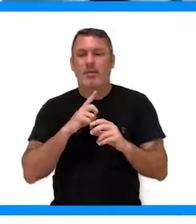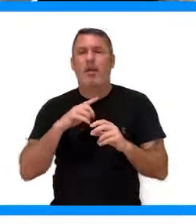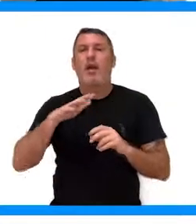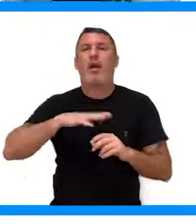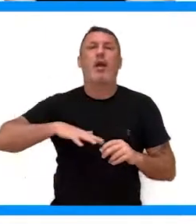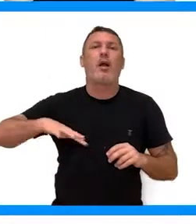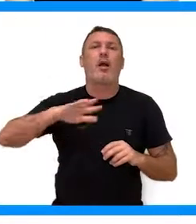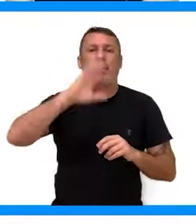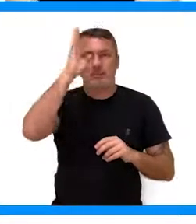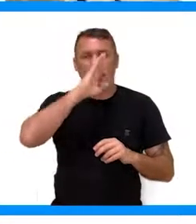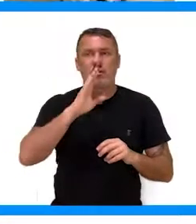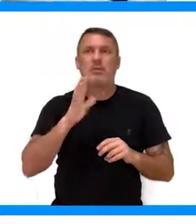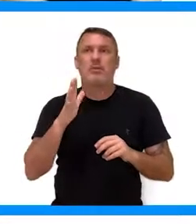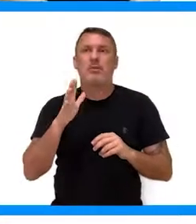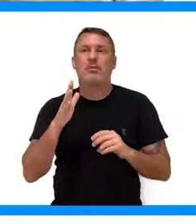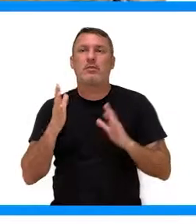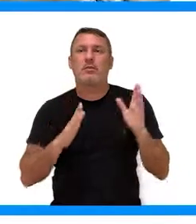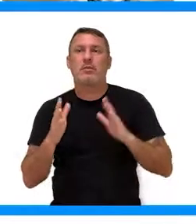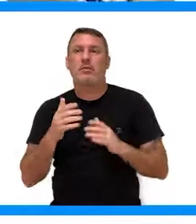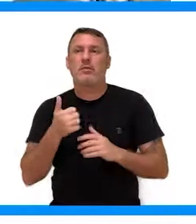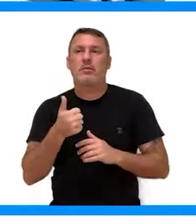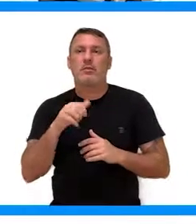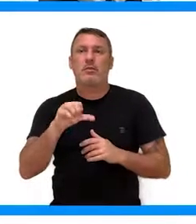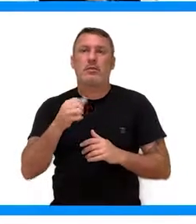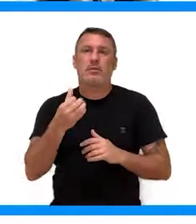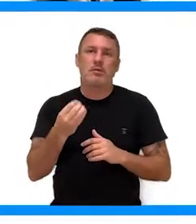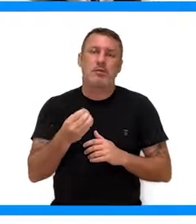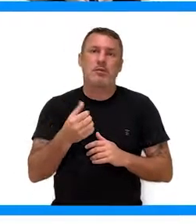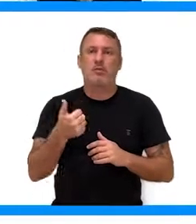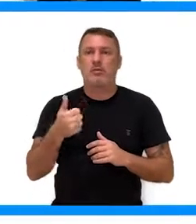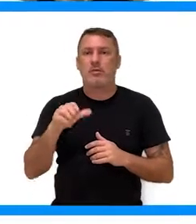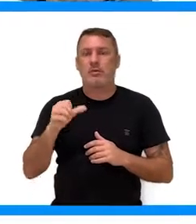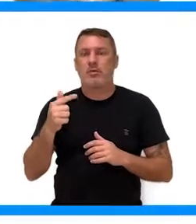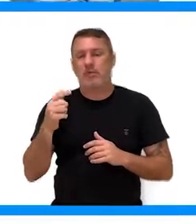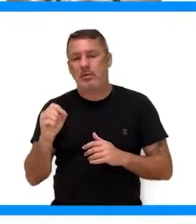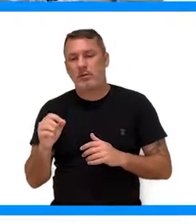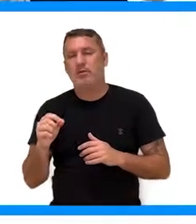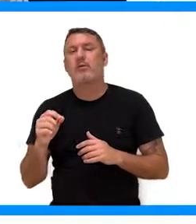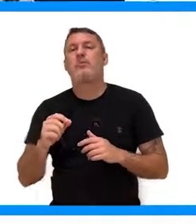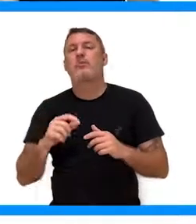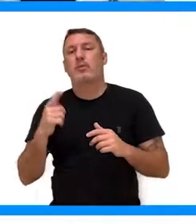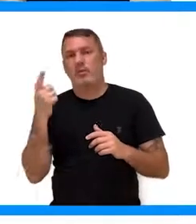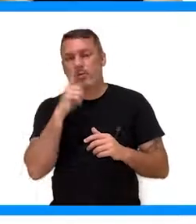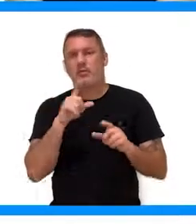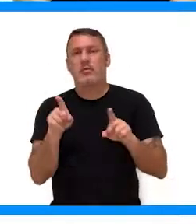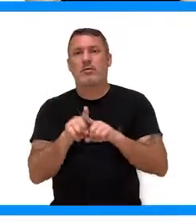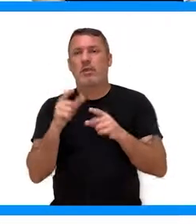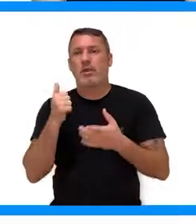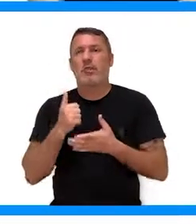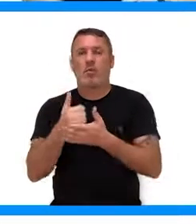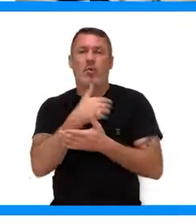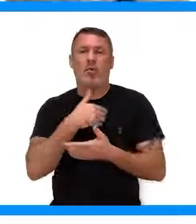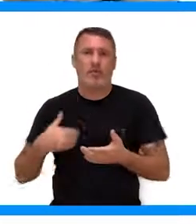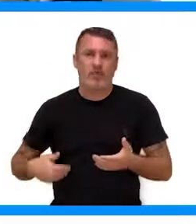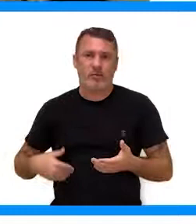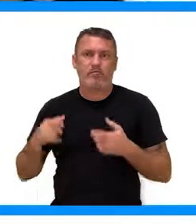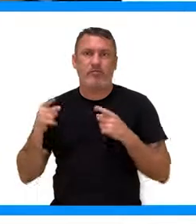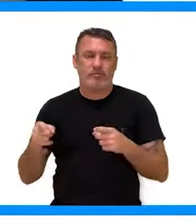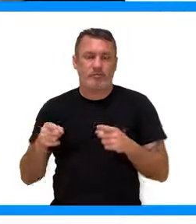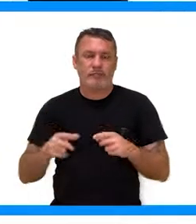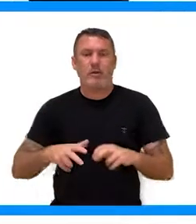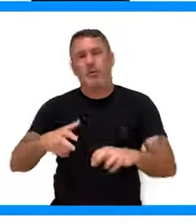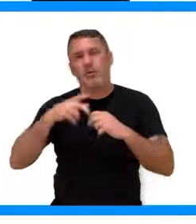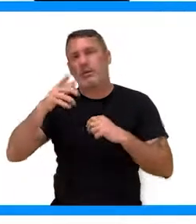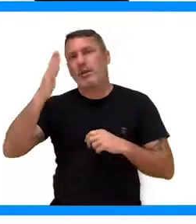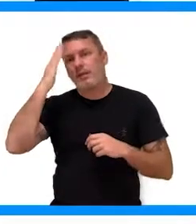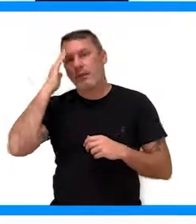elas chegam ao campo brasileiro a partir da década de 60 e 70, contando inclusive com o apoio do governo. E a partir desse